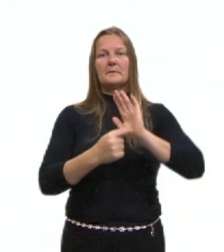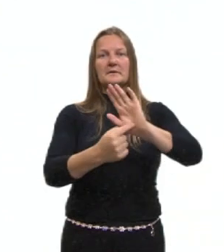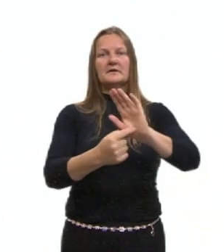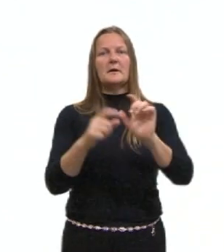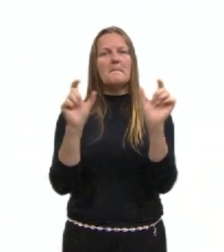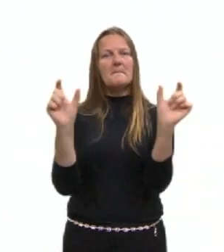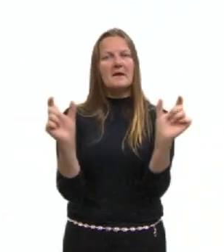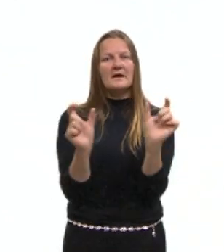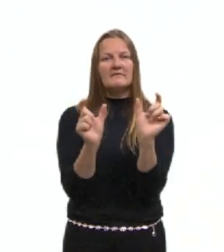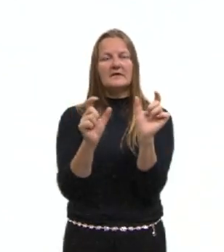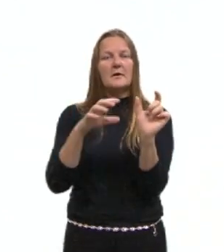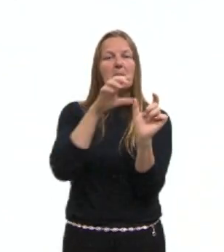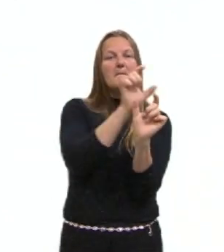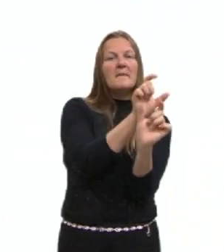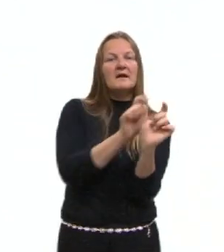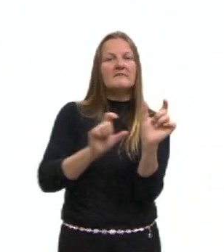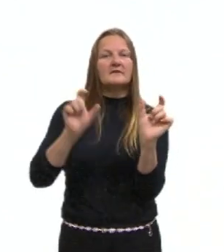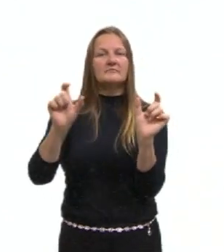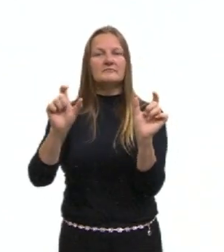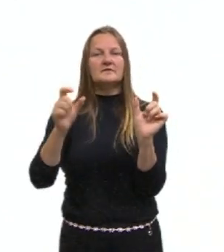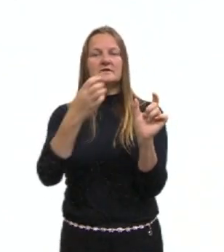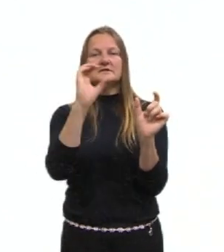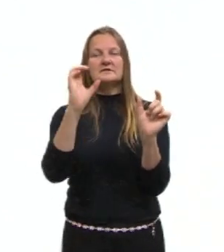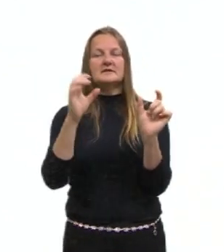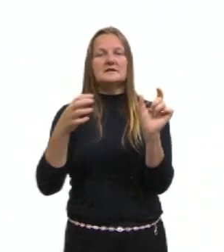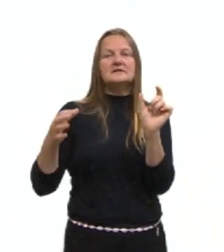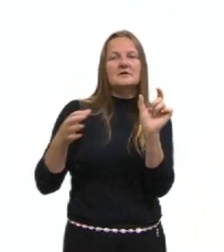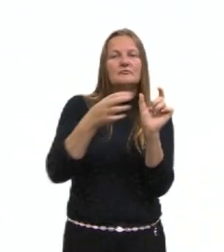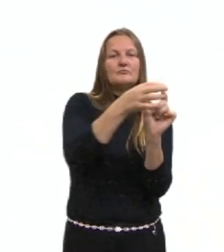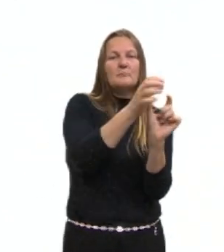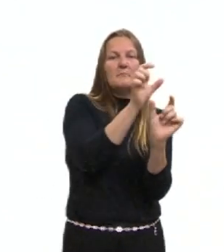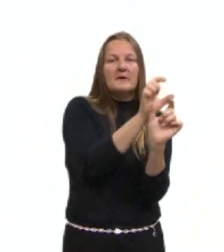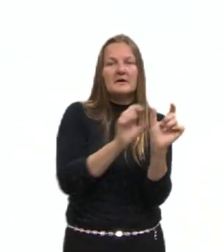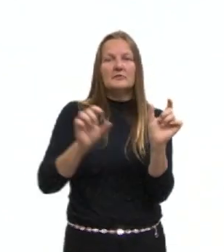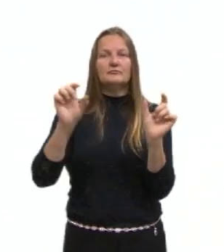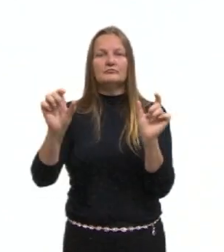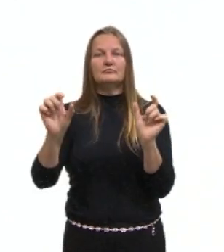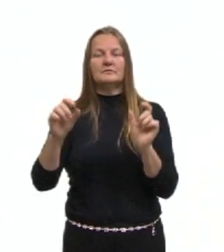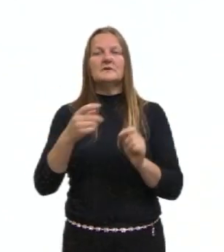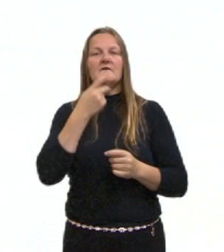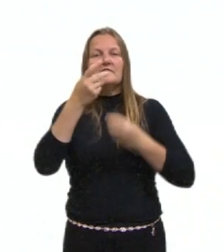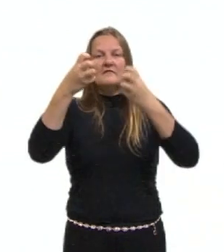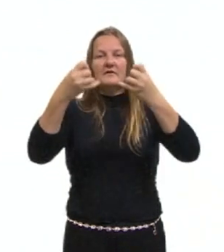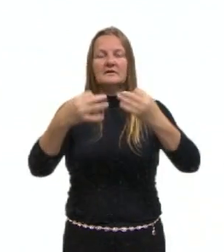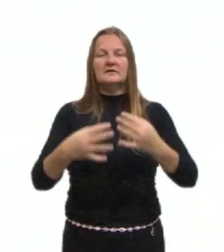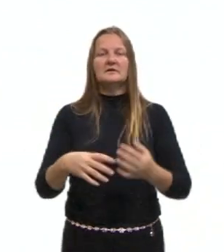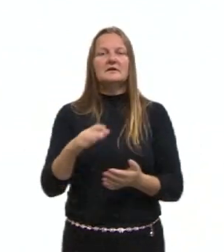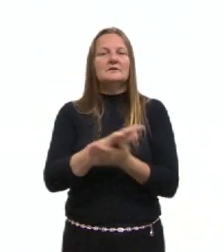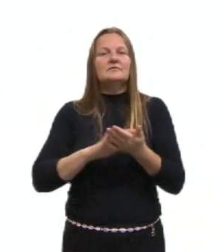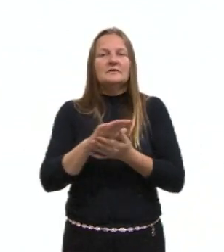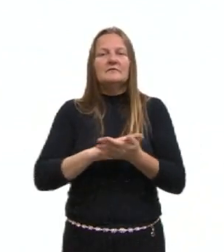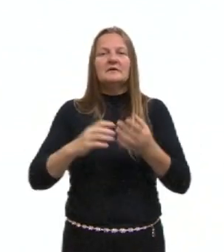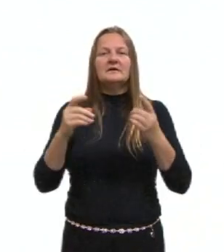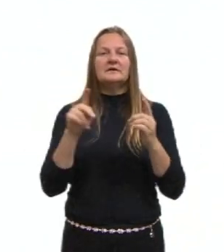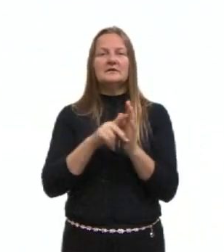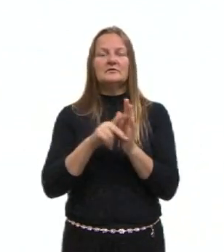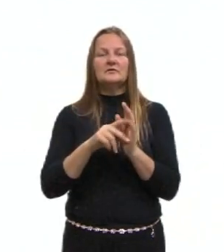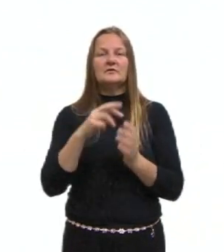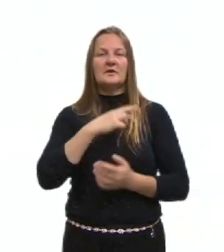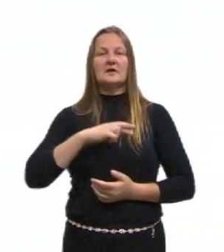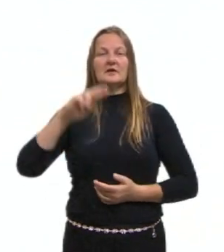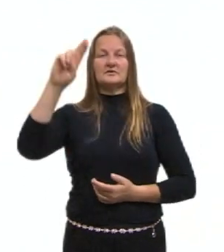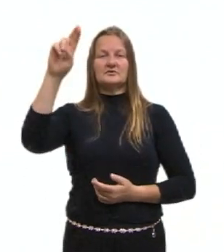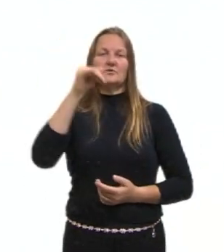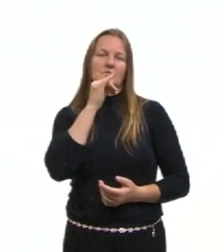termos ligados à ciência. Então, é isso que a gente precisa se atentar, é isso que a gente está falando. A gente não está falando sobre religião, por